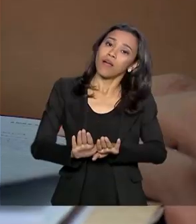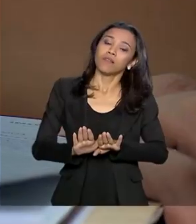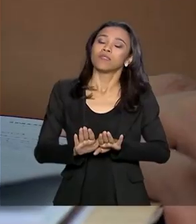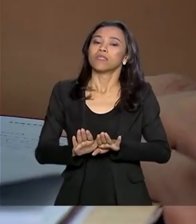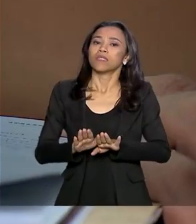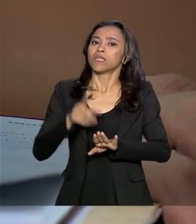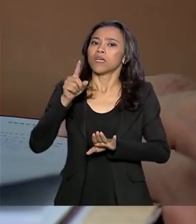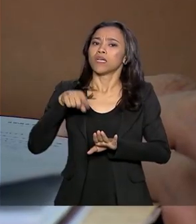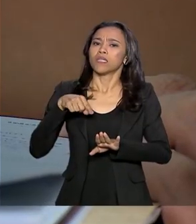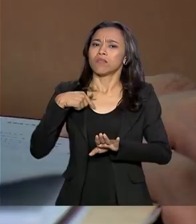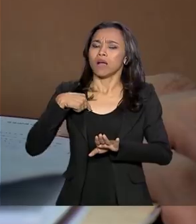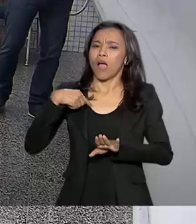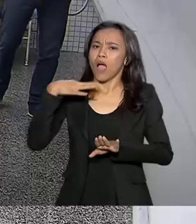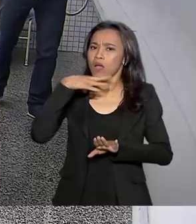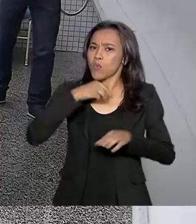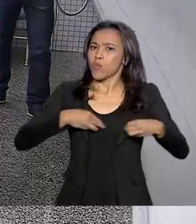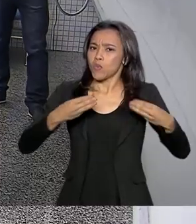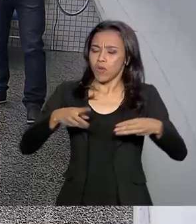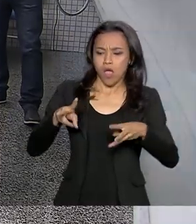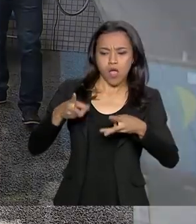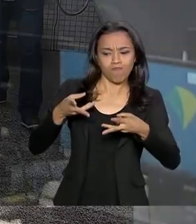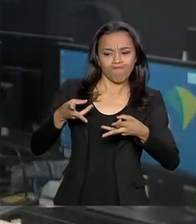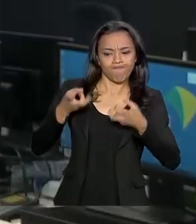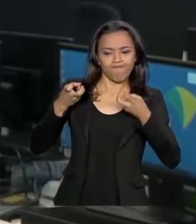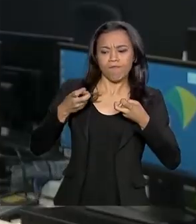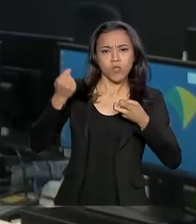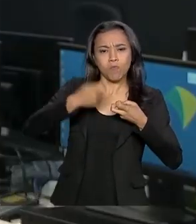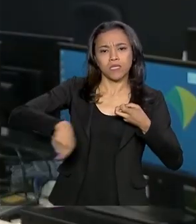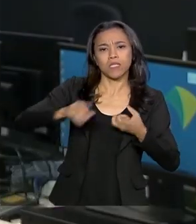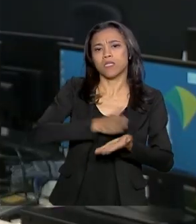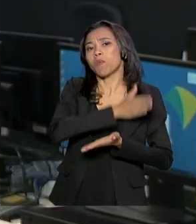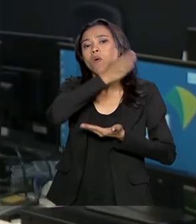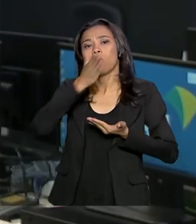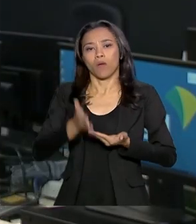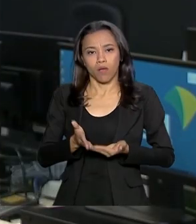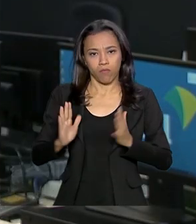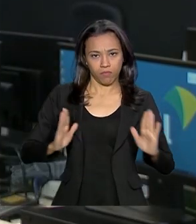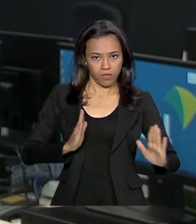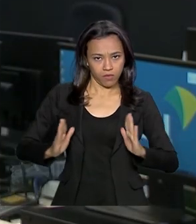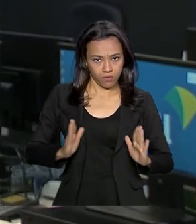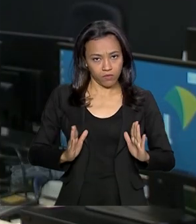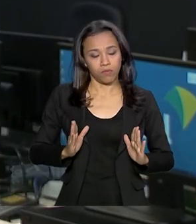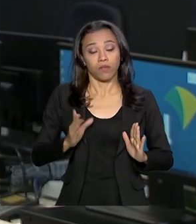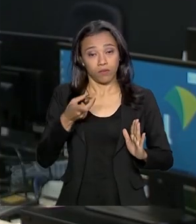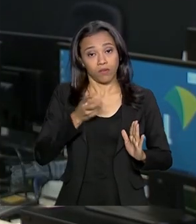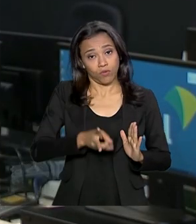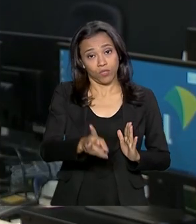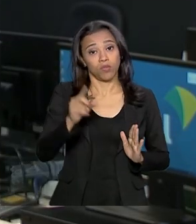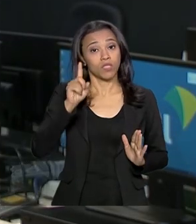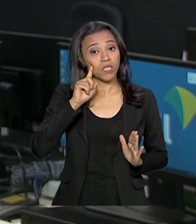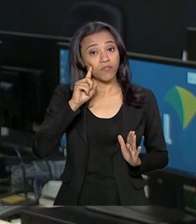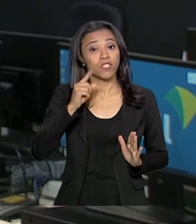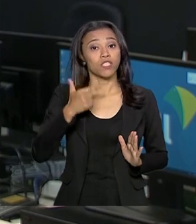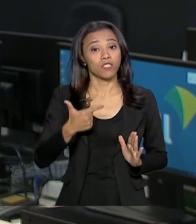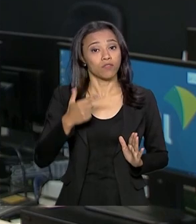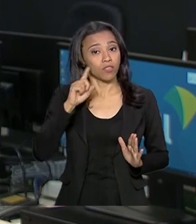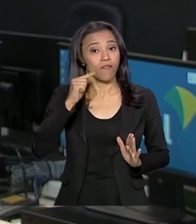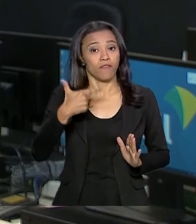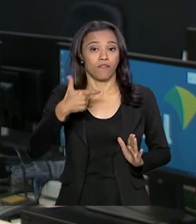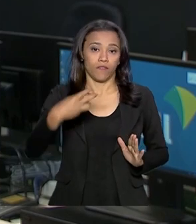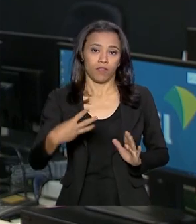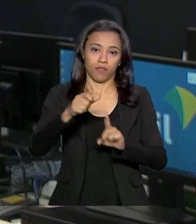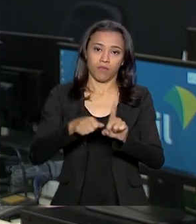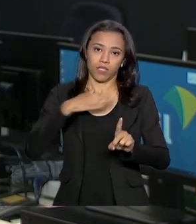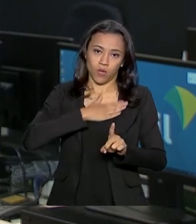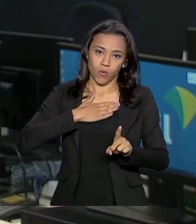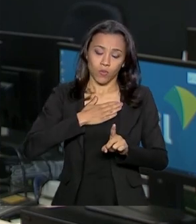não identificou a necessidade de prorrogar o prazo. A data limite para envio das informações continua a ser 23 de agosto. Na semana passada,